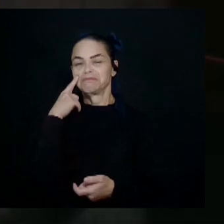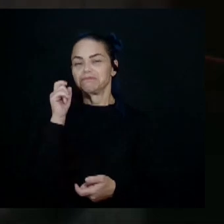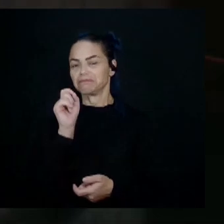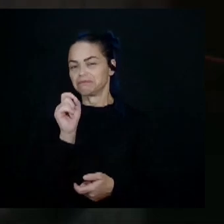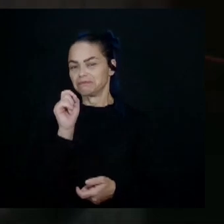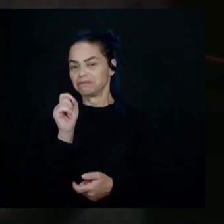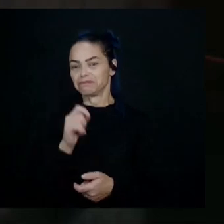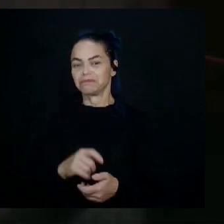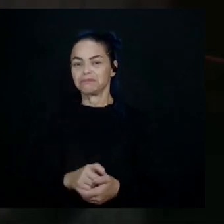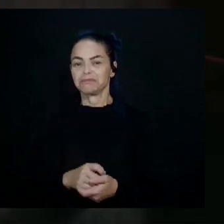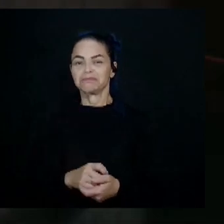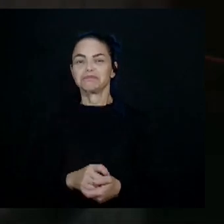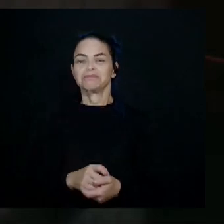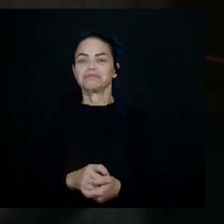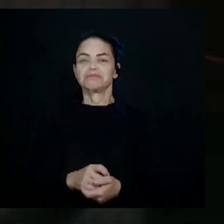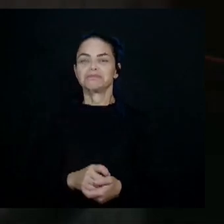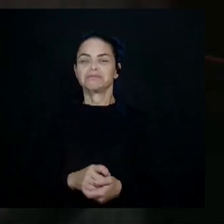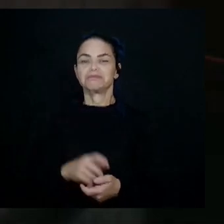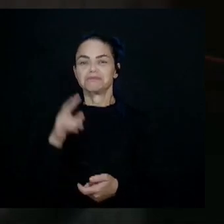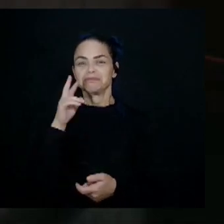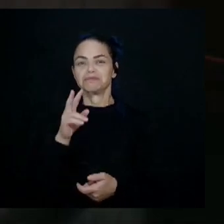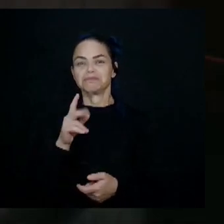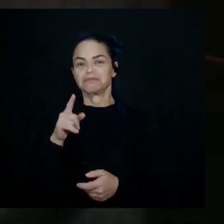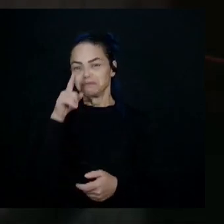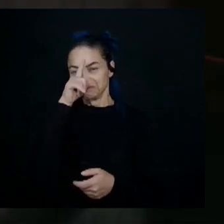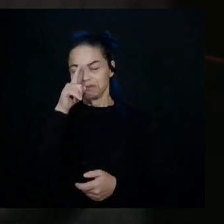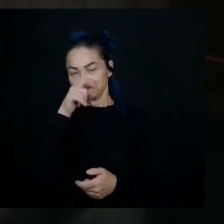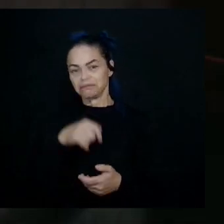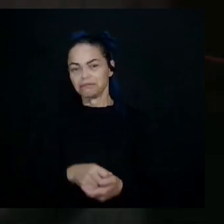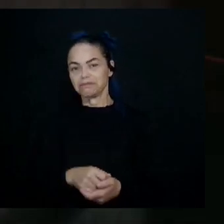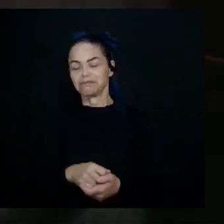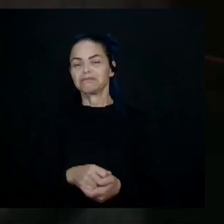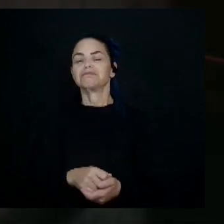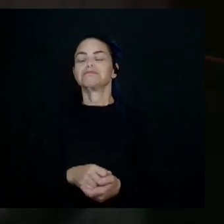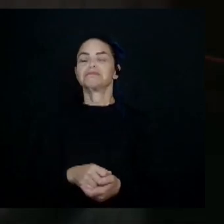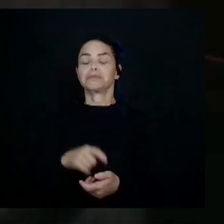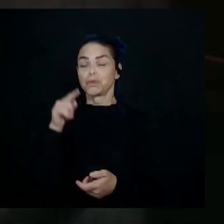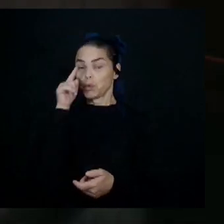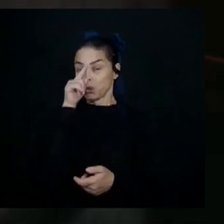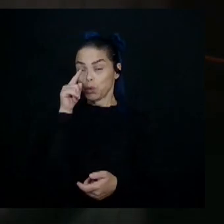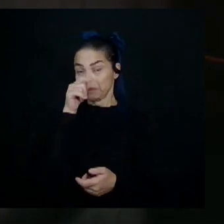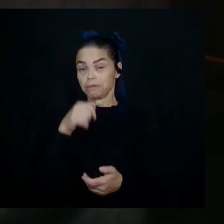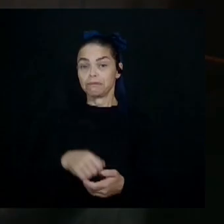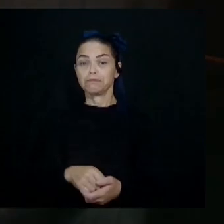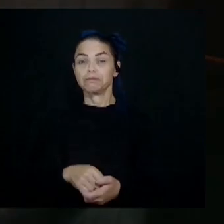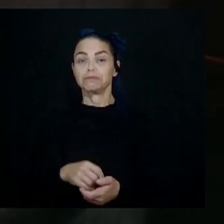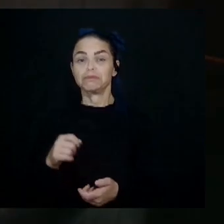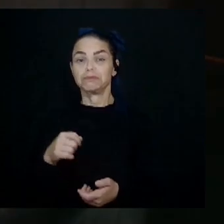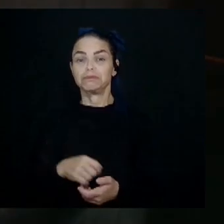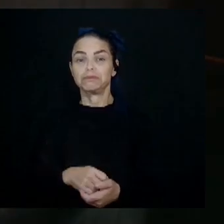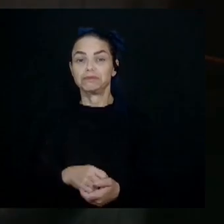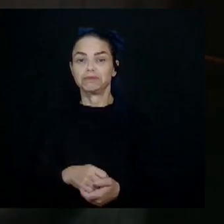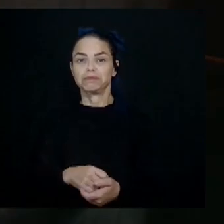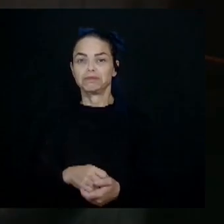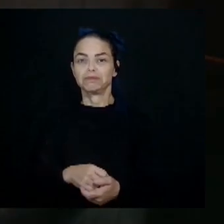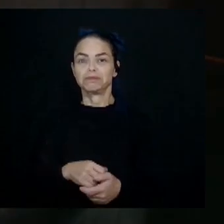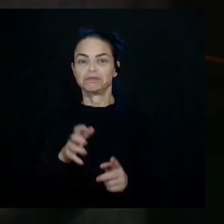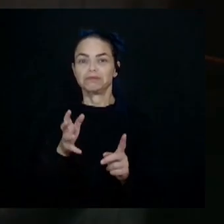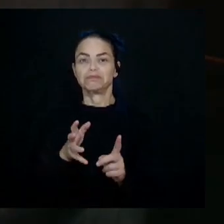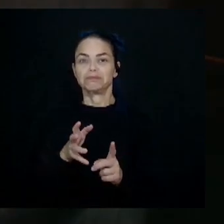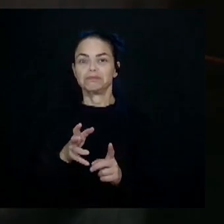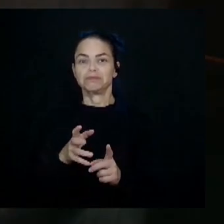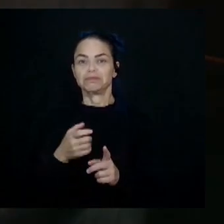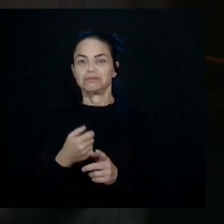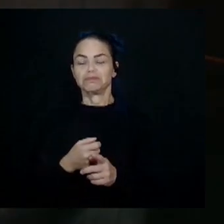falar. Olha só, o risco indiscriminado de estimulantes de